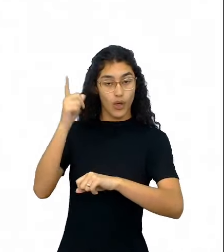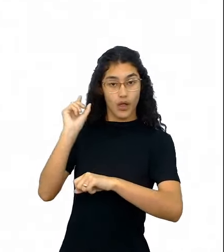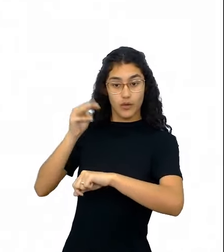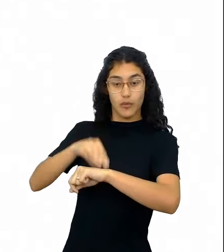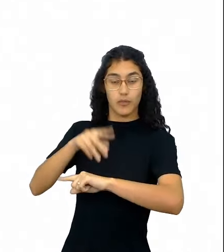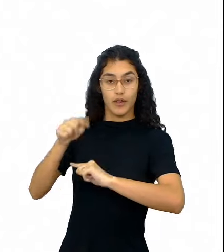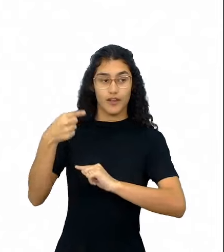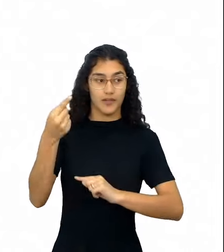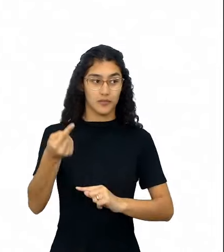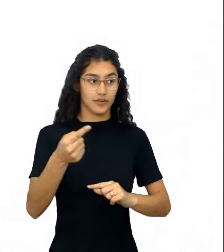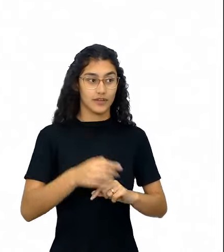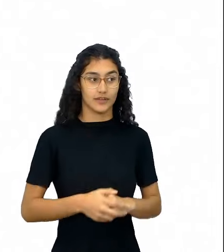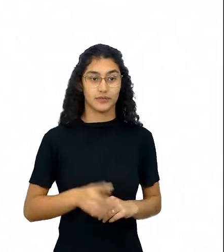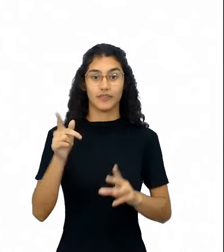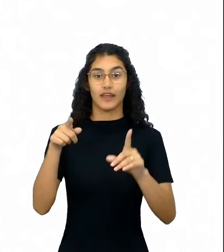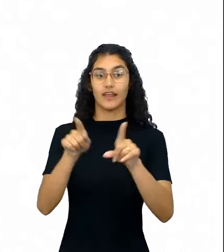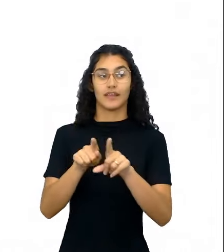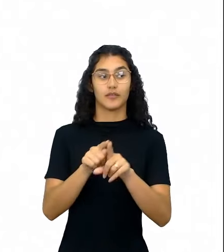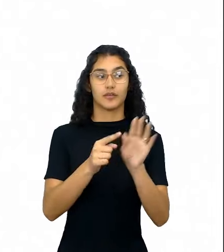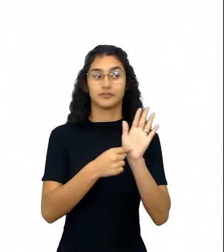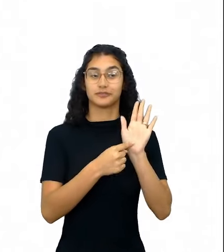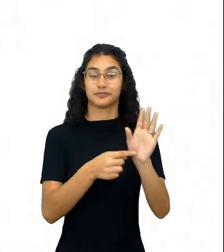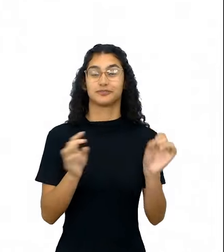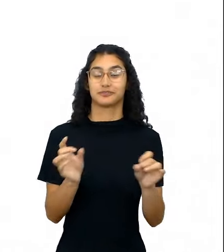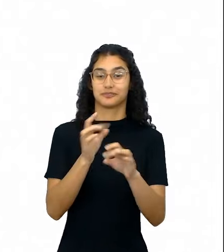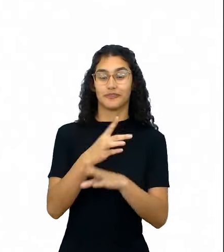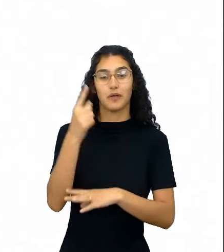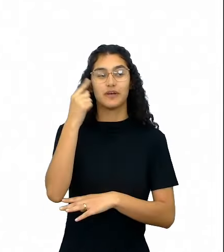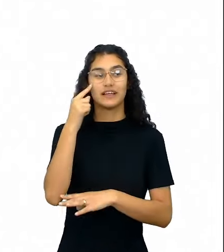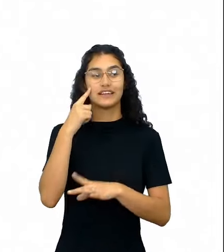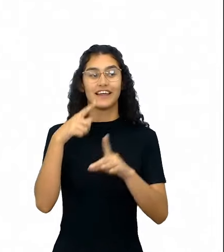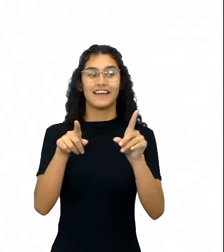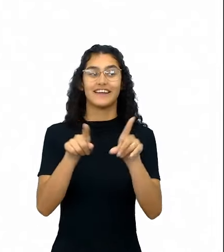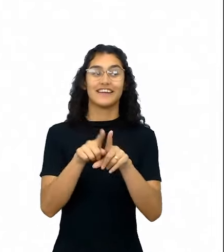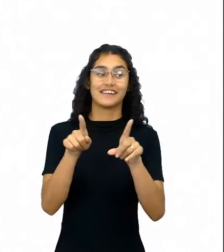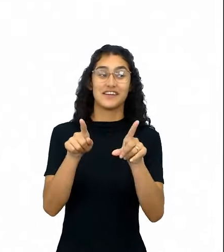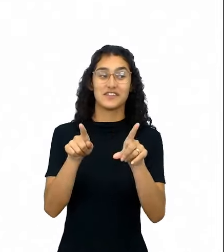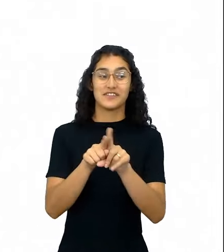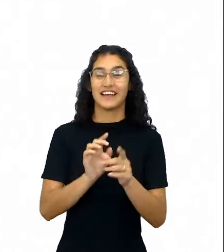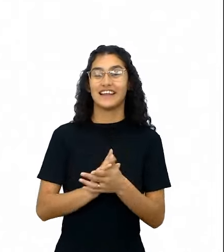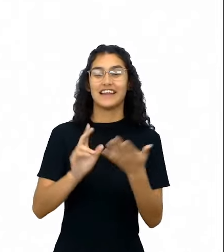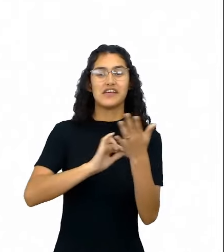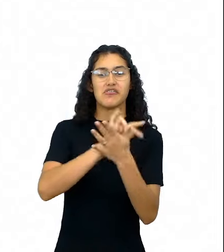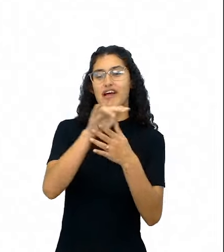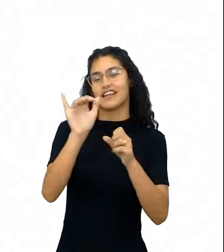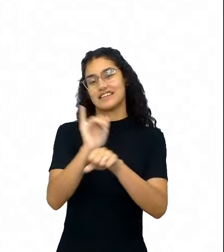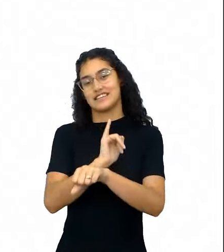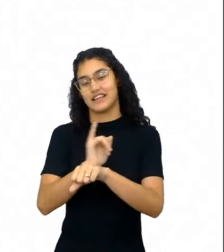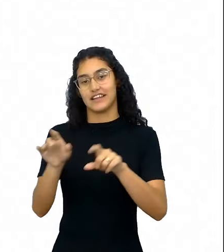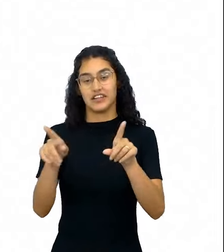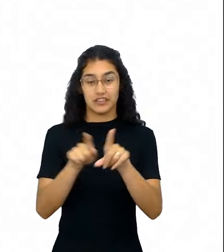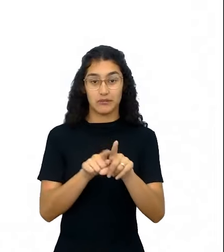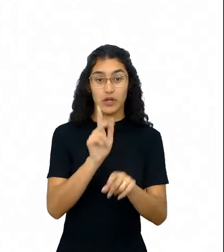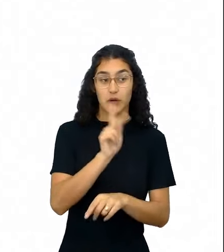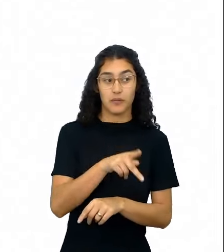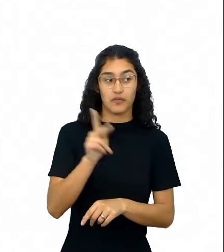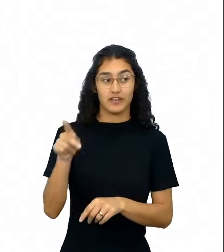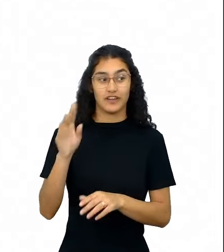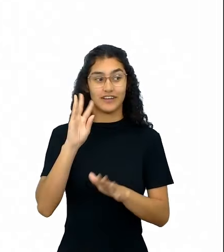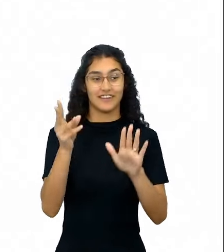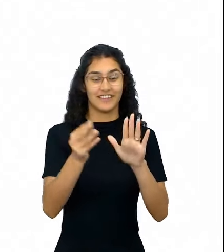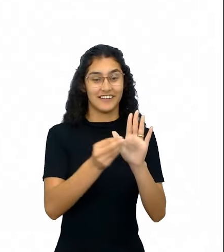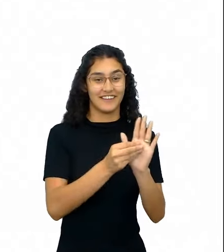depois. É uma receita pronta do que se pensar? Não. Claro que tem muitas outras estratégias que os professores estão